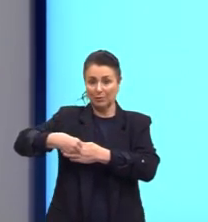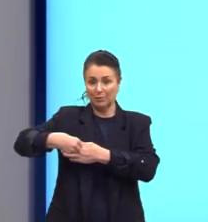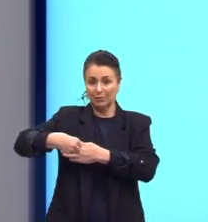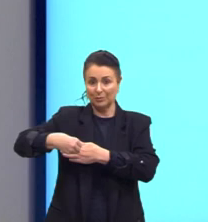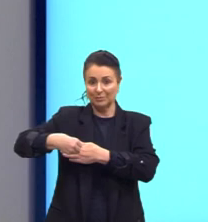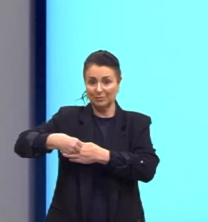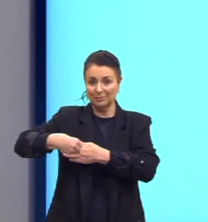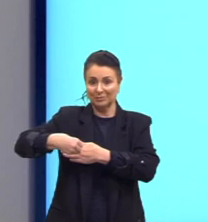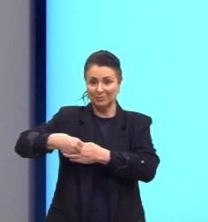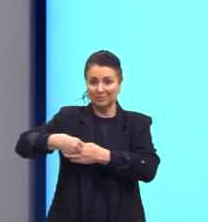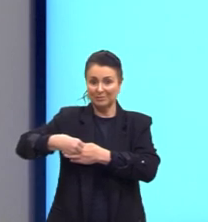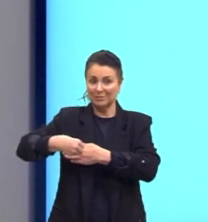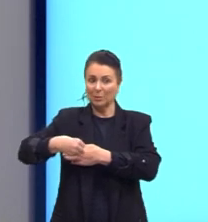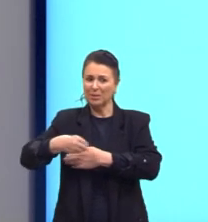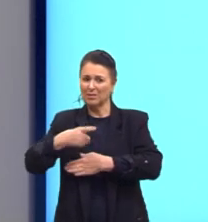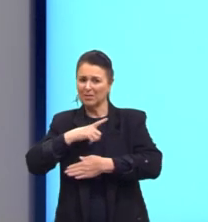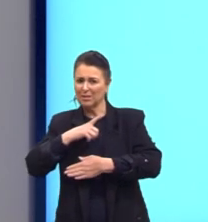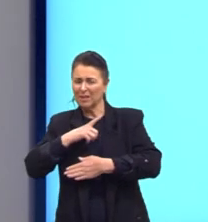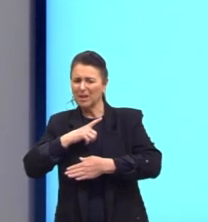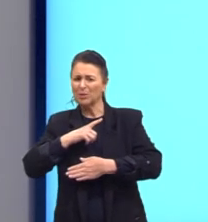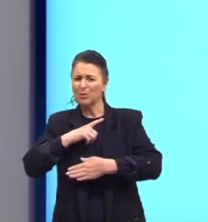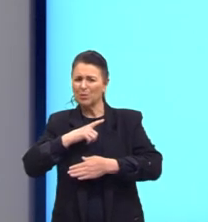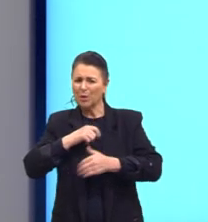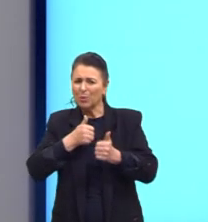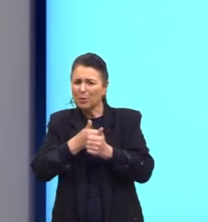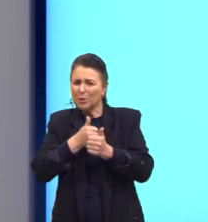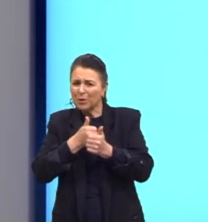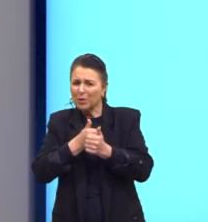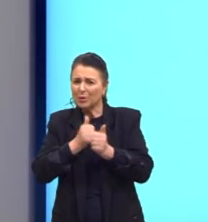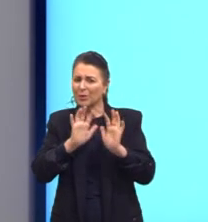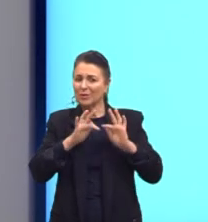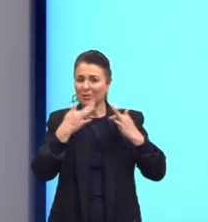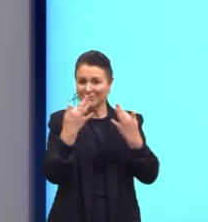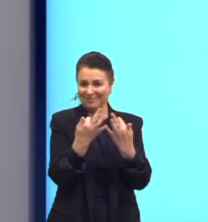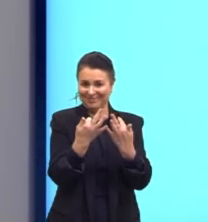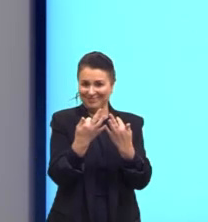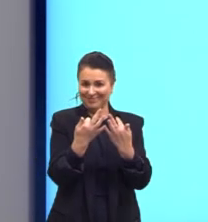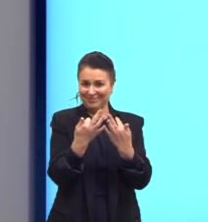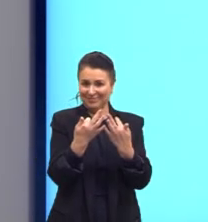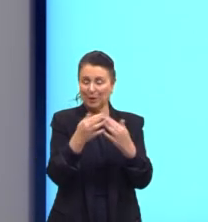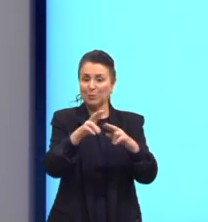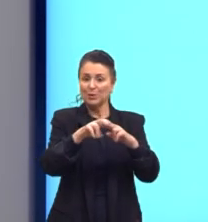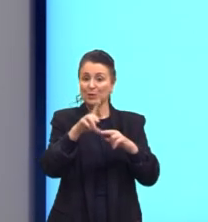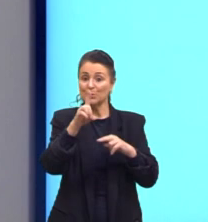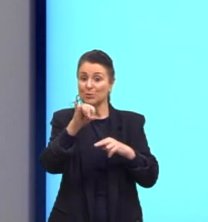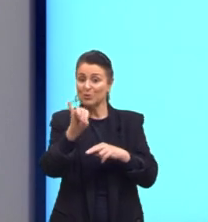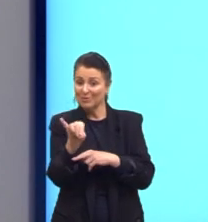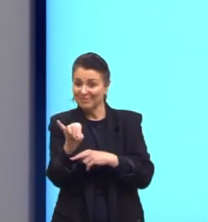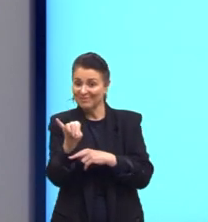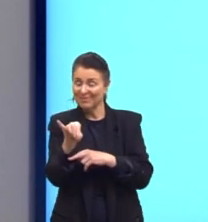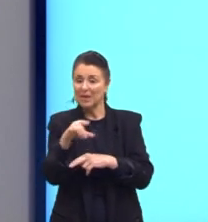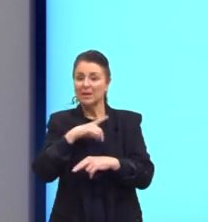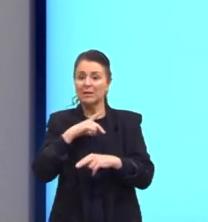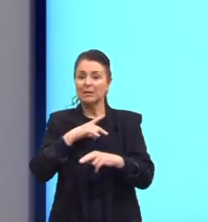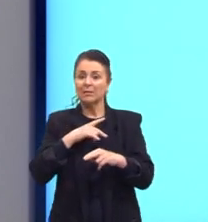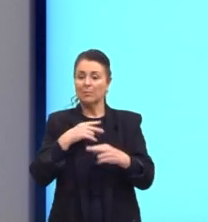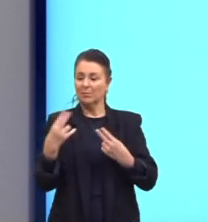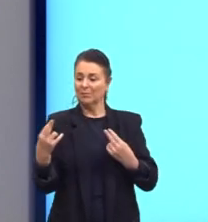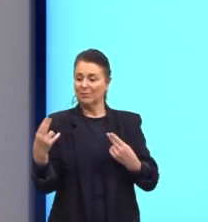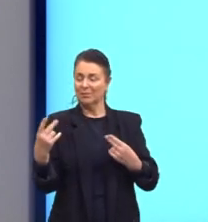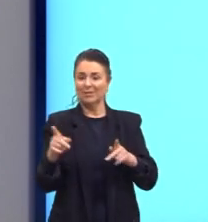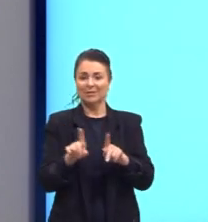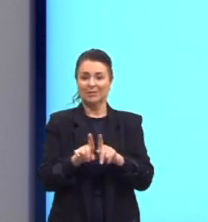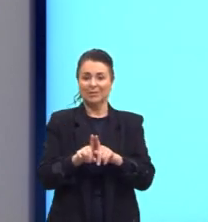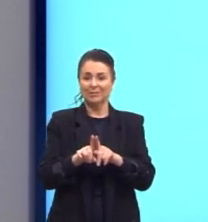são mais aparentados é uma evolução Divergente e eles possuem homologias também